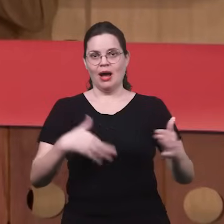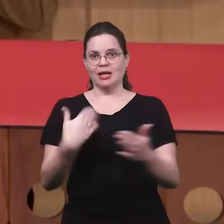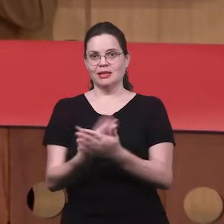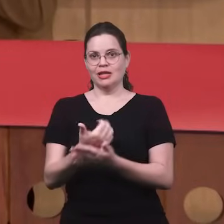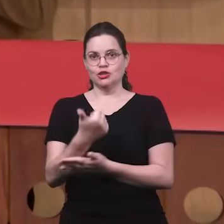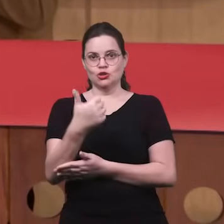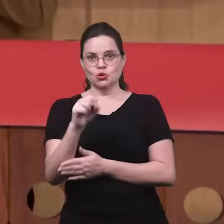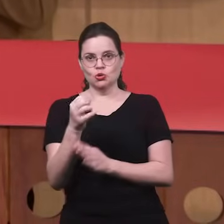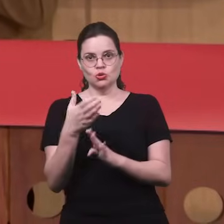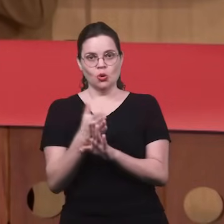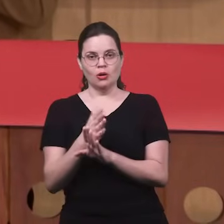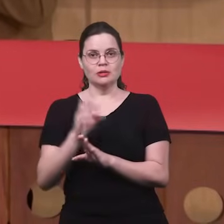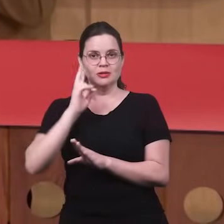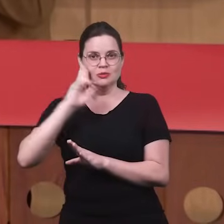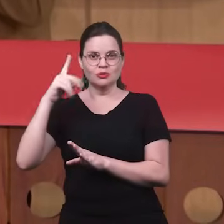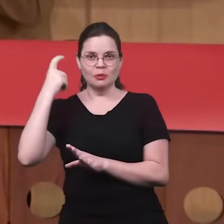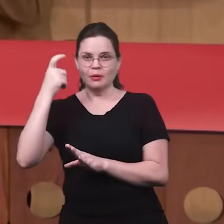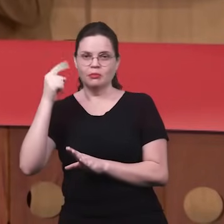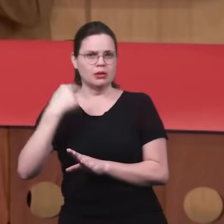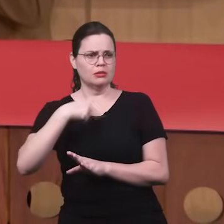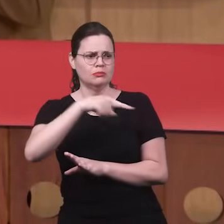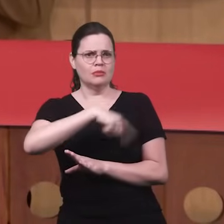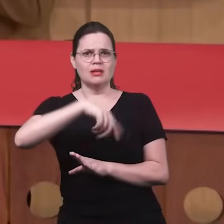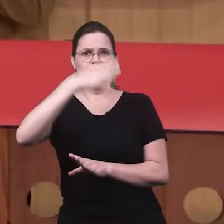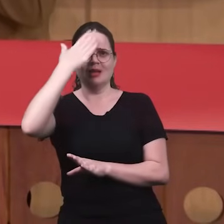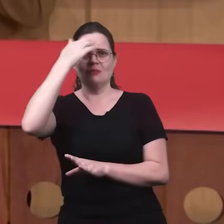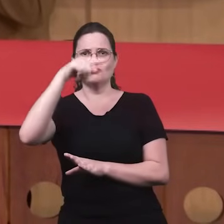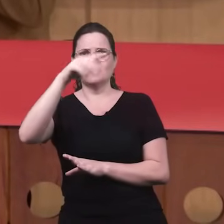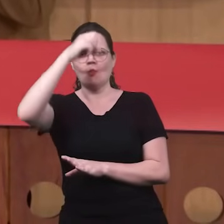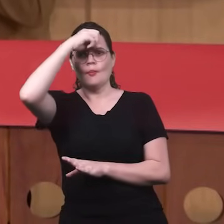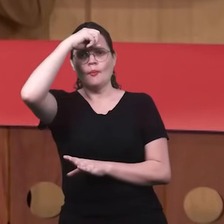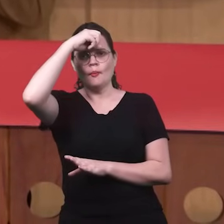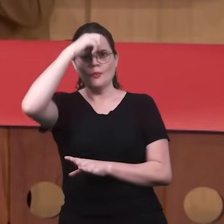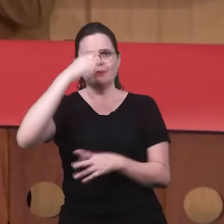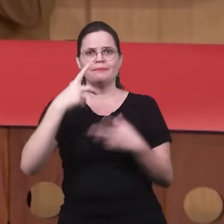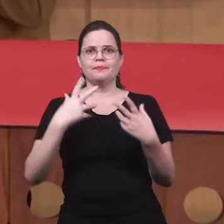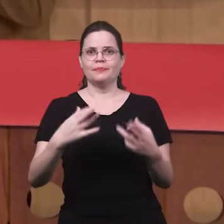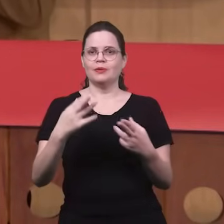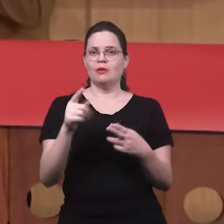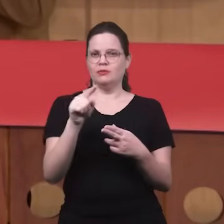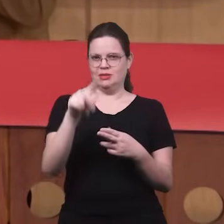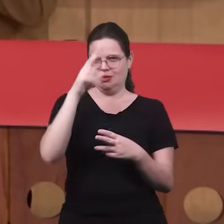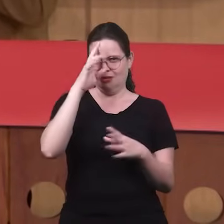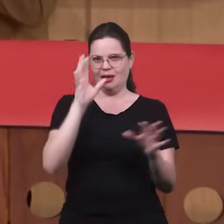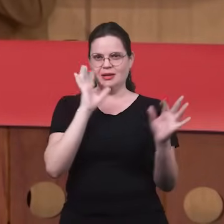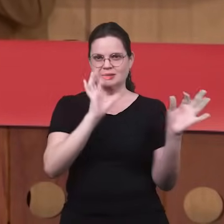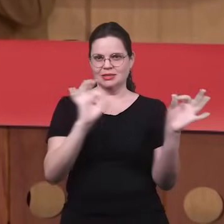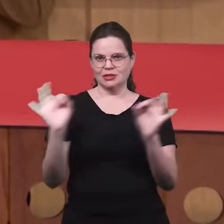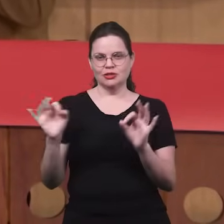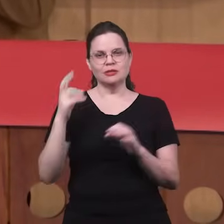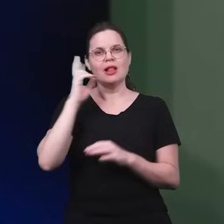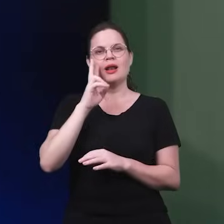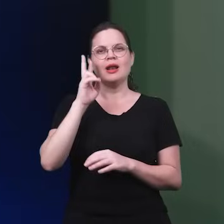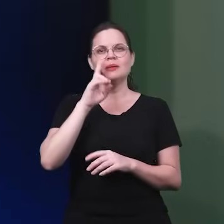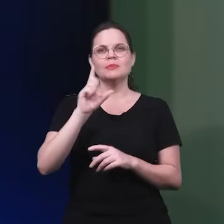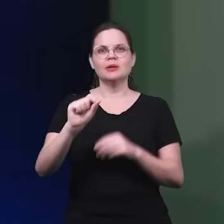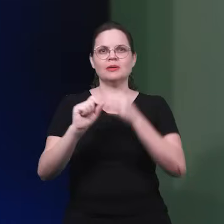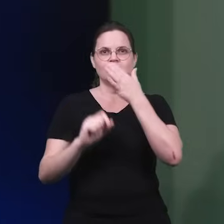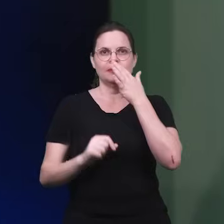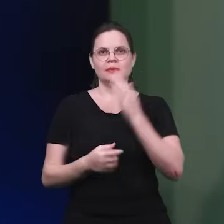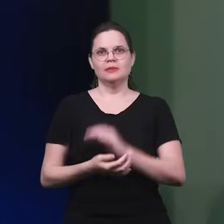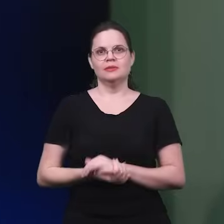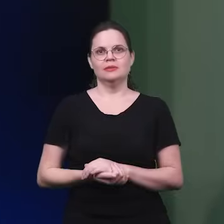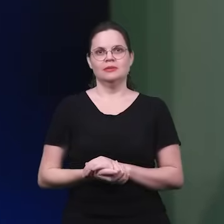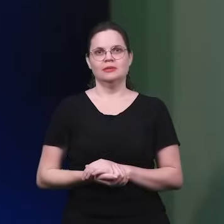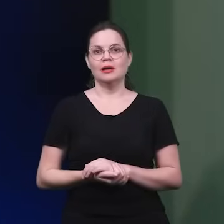leva em conta. E cada um que vai estar assistindo pode lembrar, antes de você se converter, aquela quase morte numa BR,